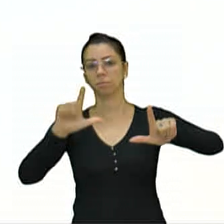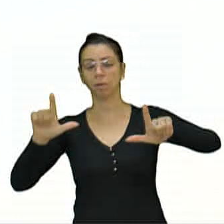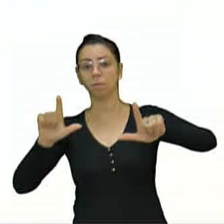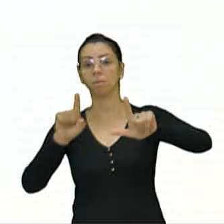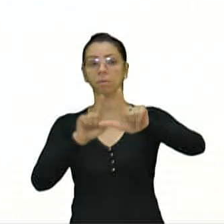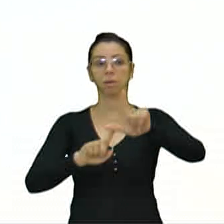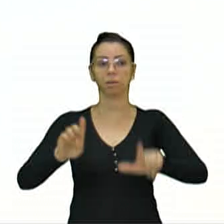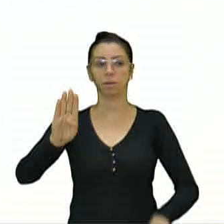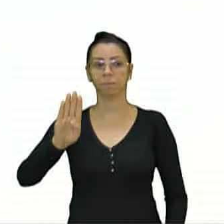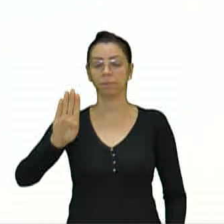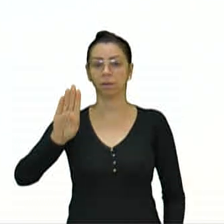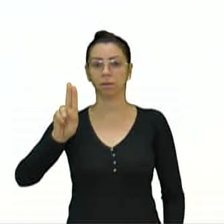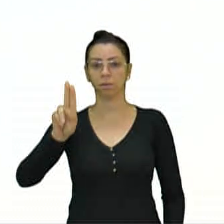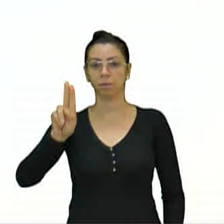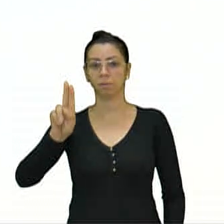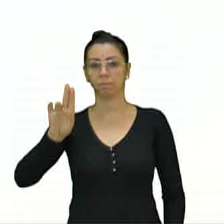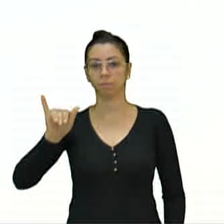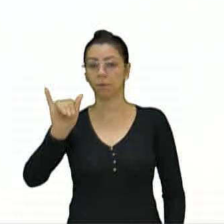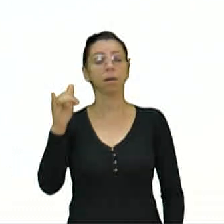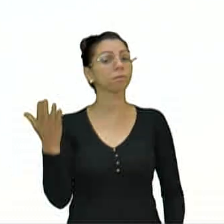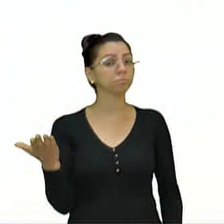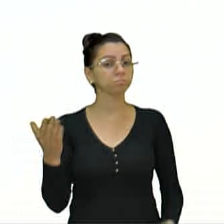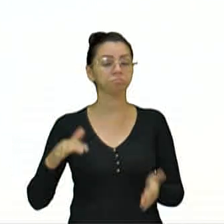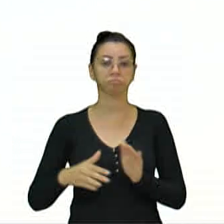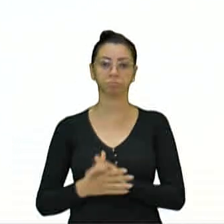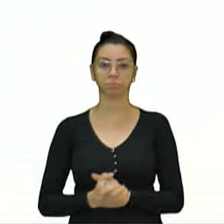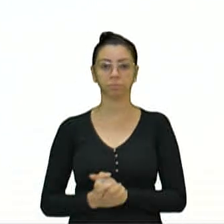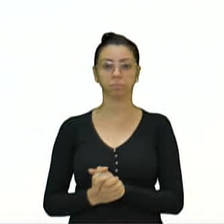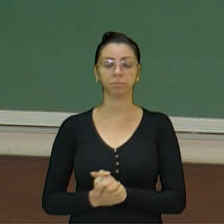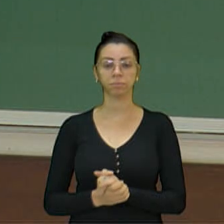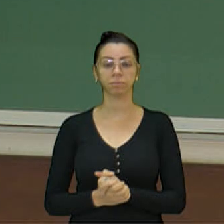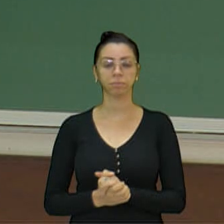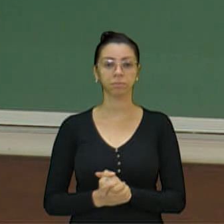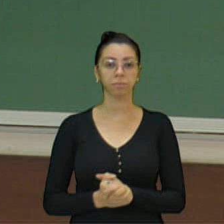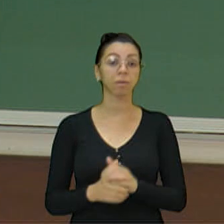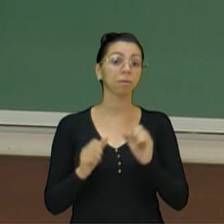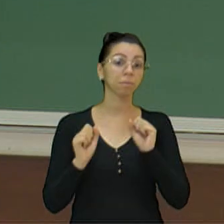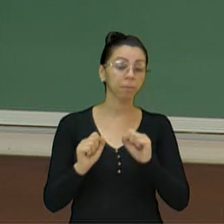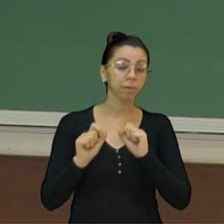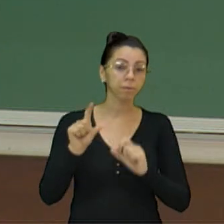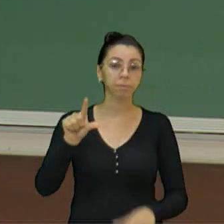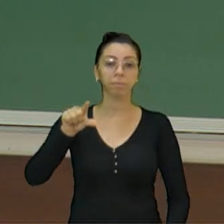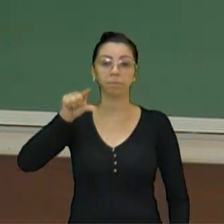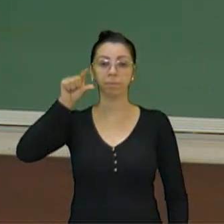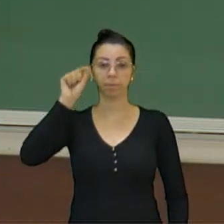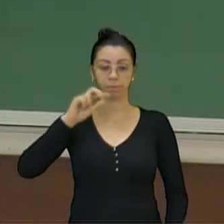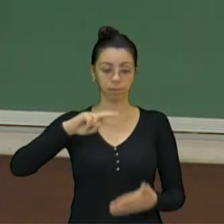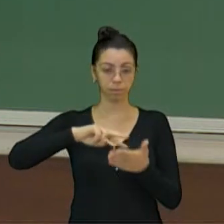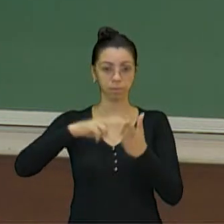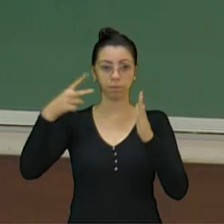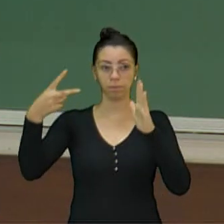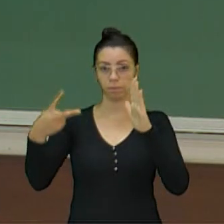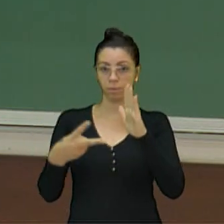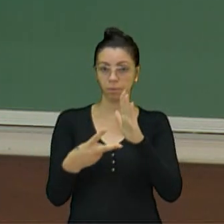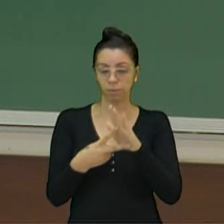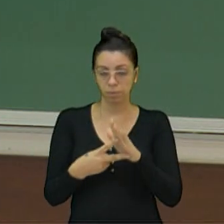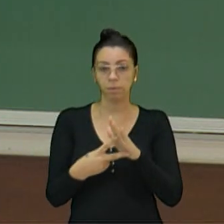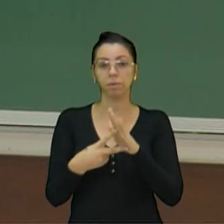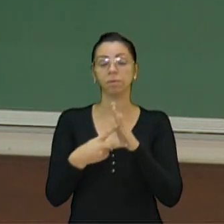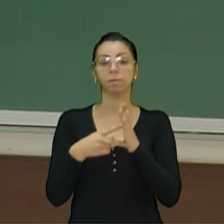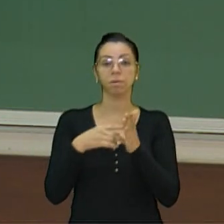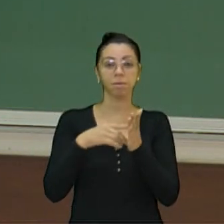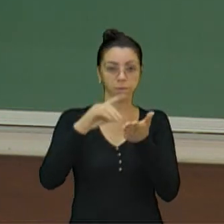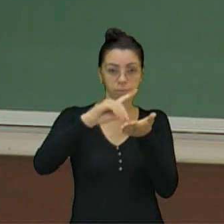buy. Não vou traduzir, senão eu dou a resposta. Então, o que você pode fazer? Primeiro, você pega o significado de purchase, caso você não